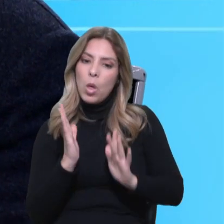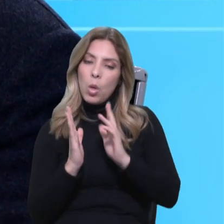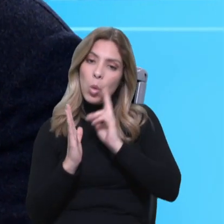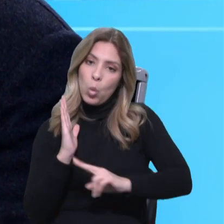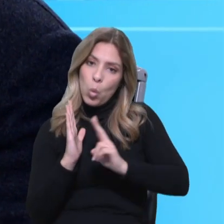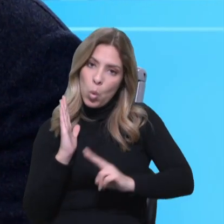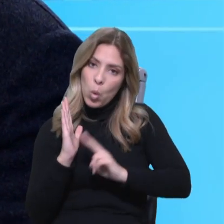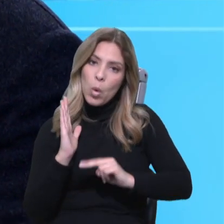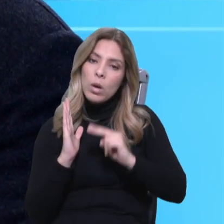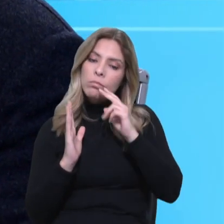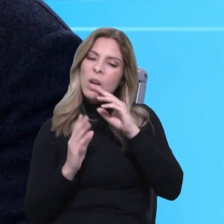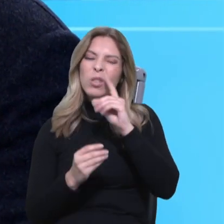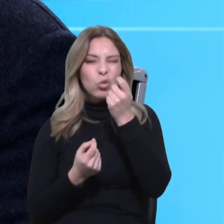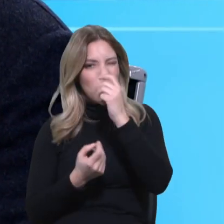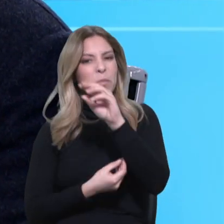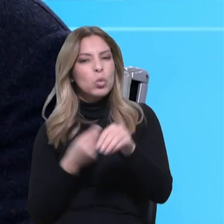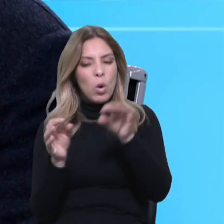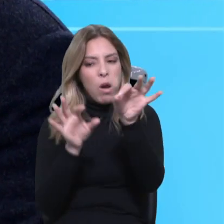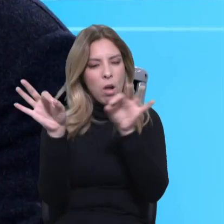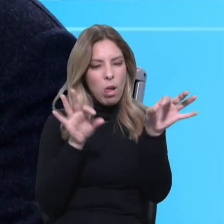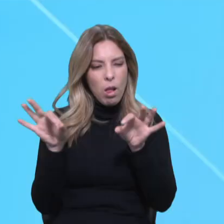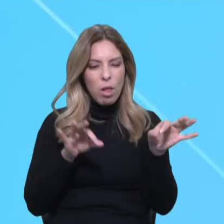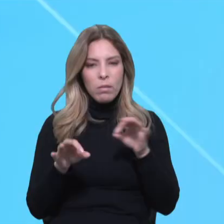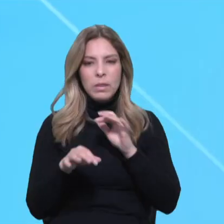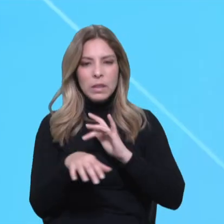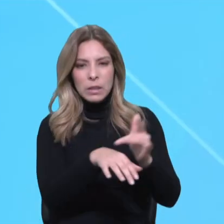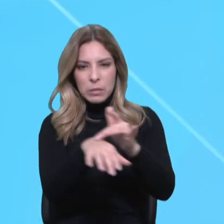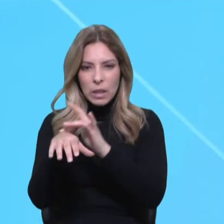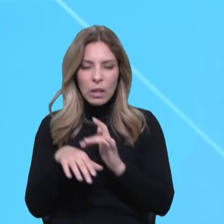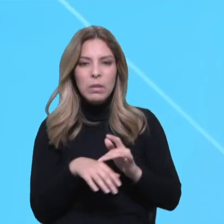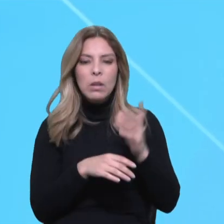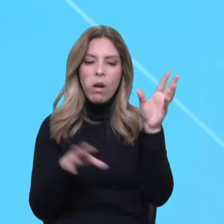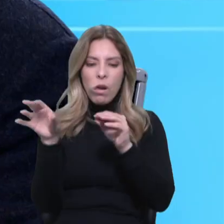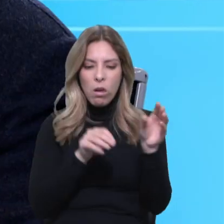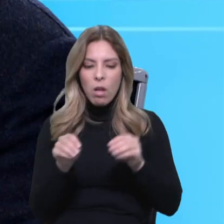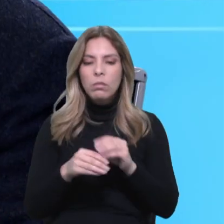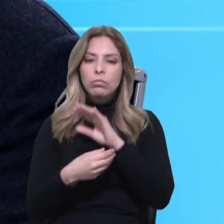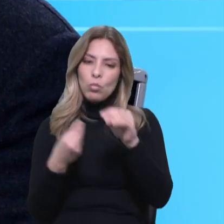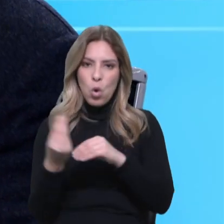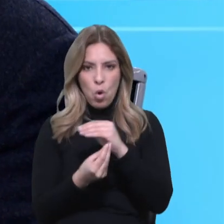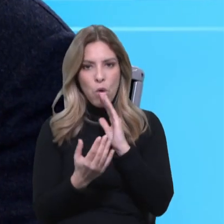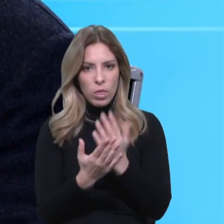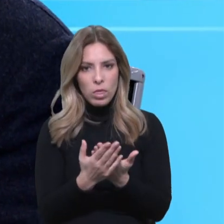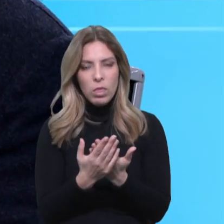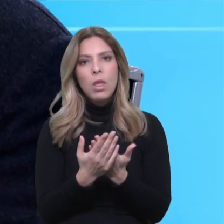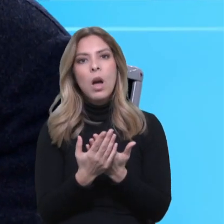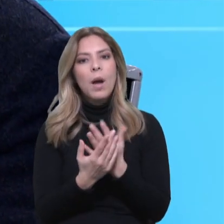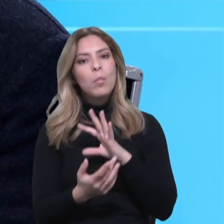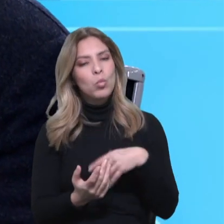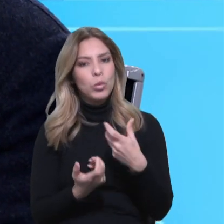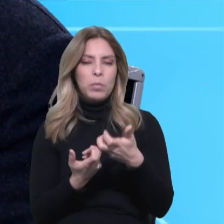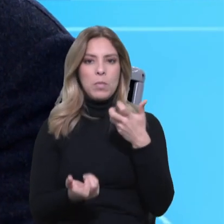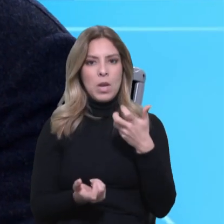de todas estas coisas. Todas estas sensibilidades. E, de facto, isto é que vai impactar o mundo, porque hoje em dia eu acho que os nossos